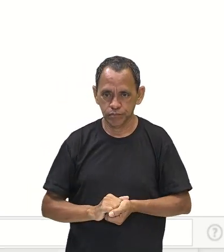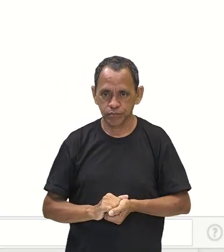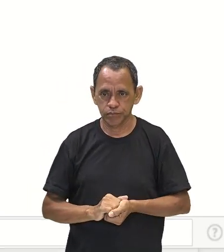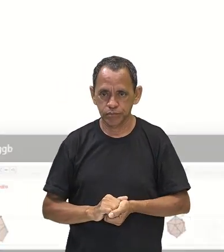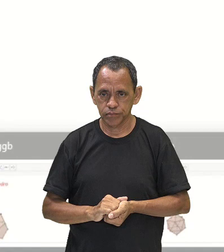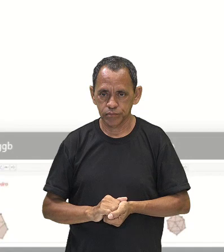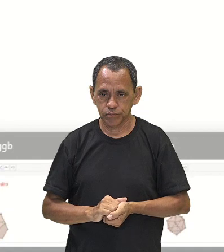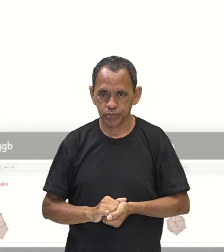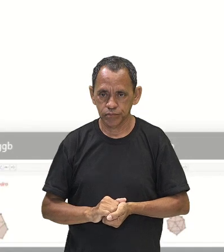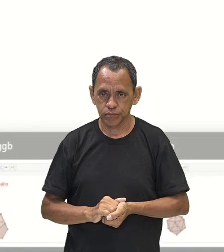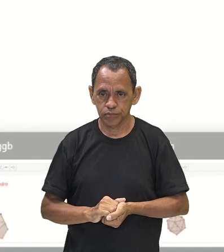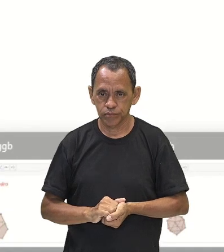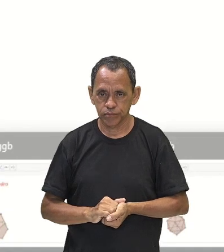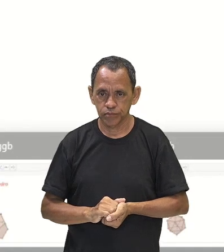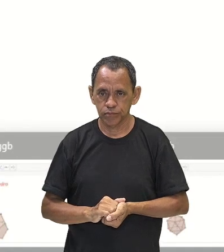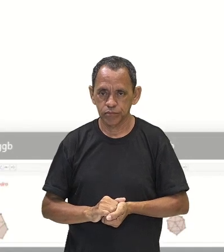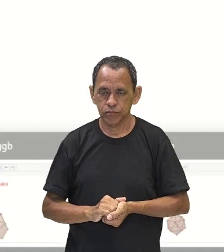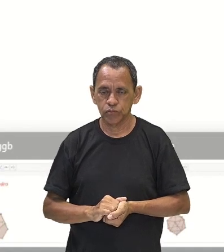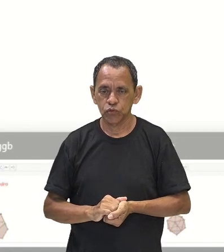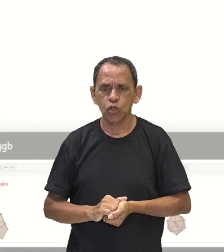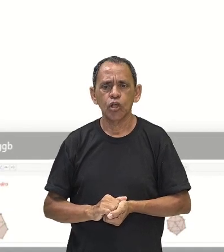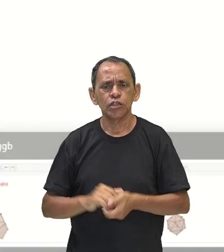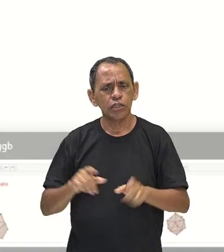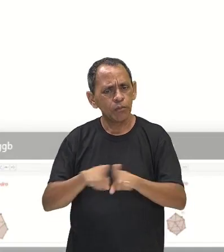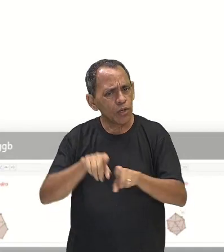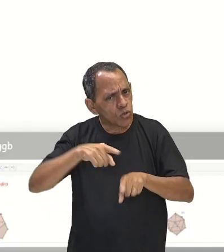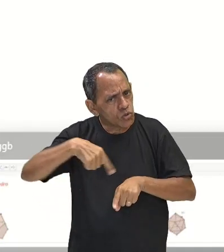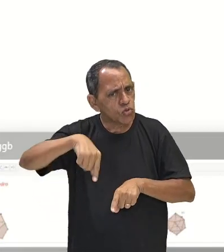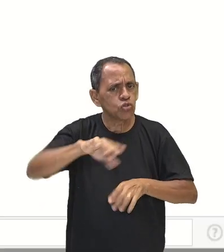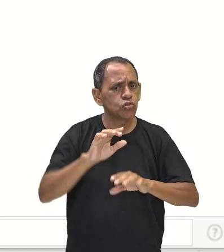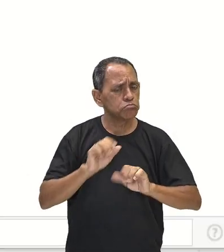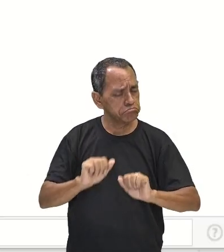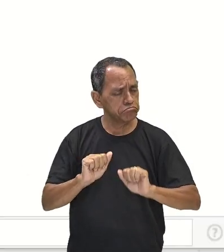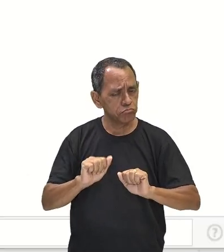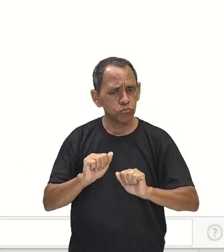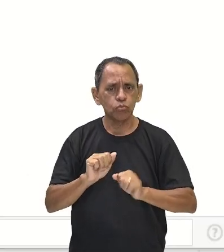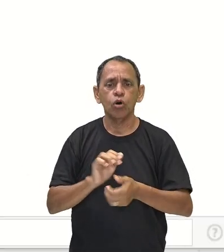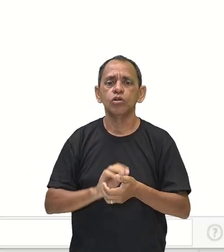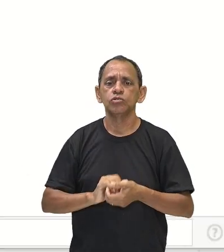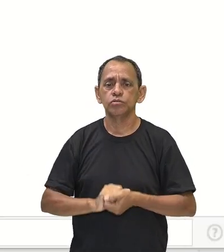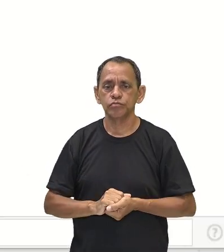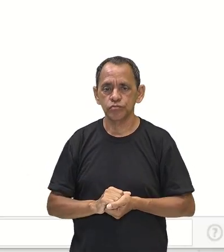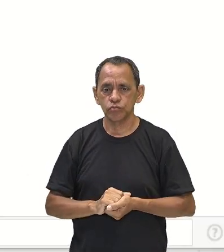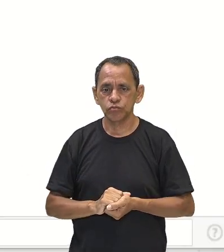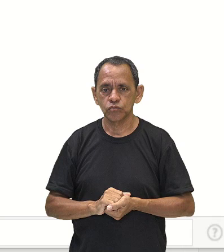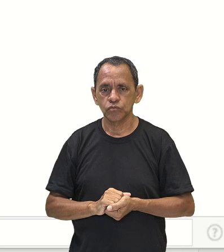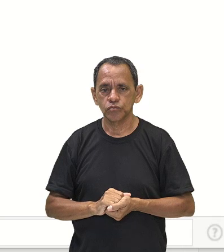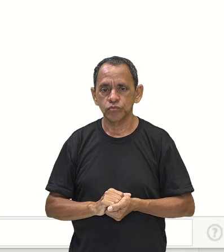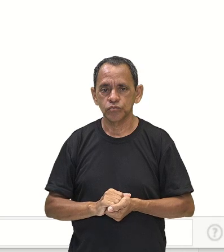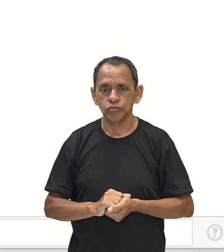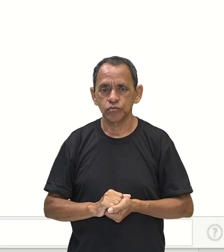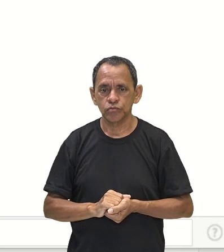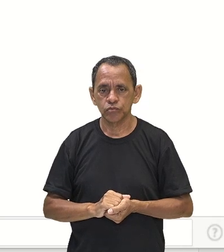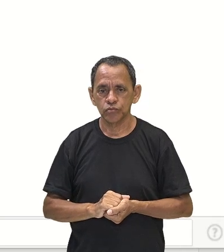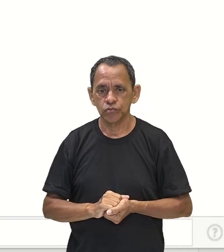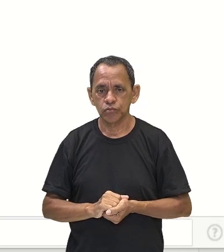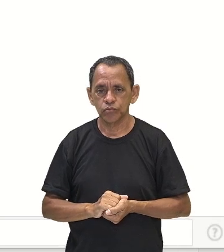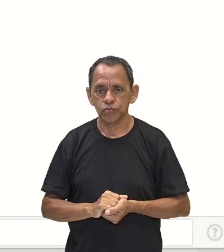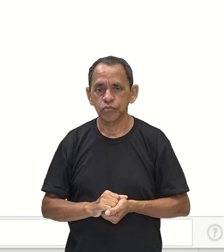E assim funciona para os demais. Certo? Nós temos aqui o